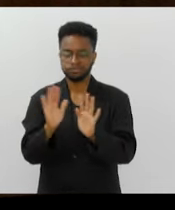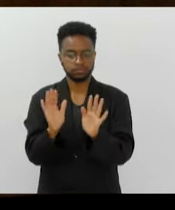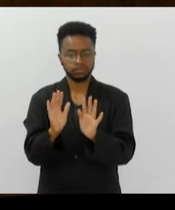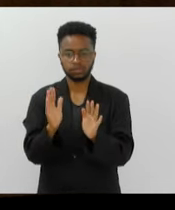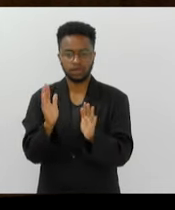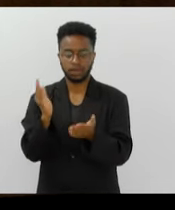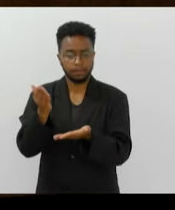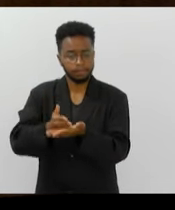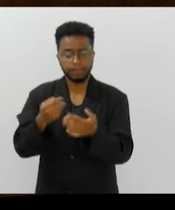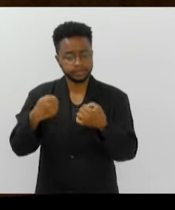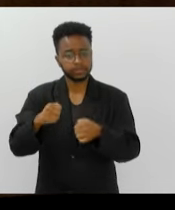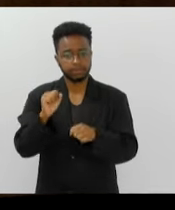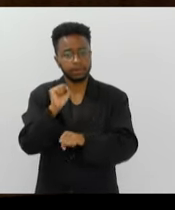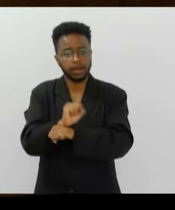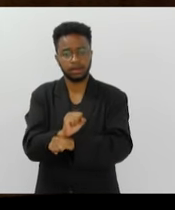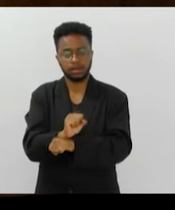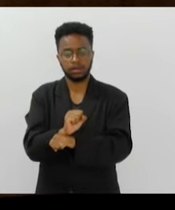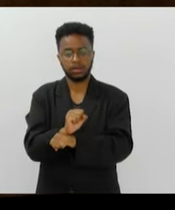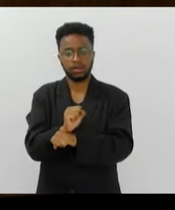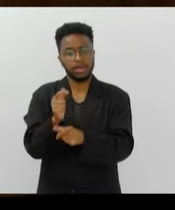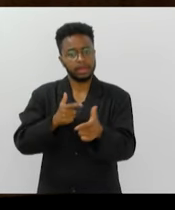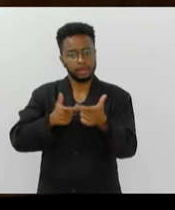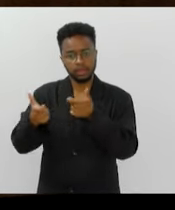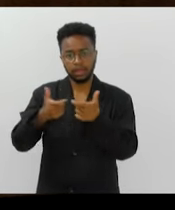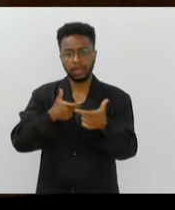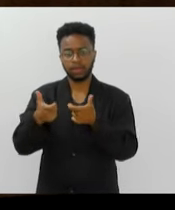S de uma guerra